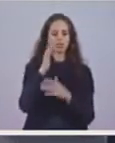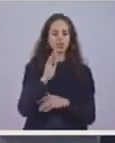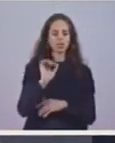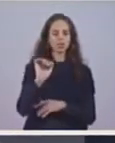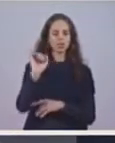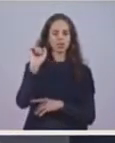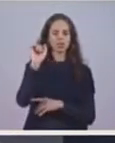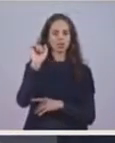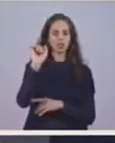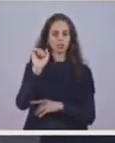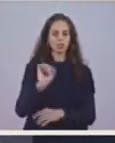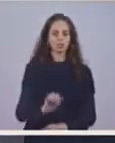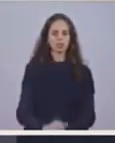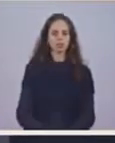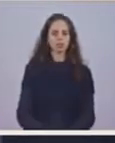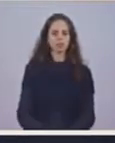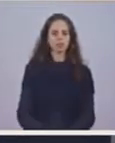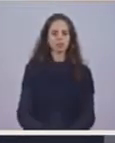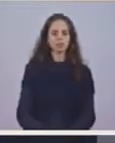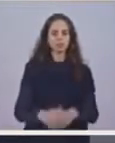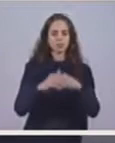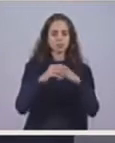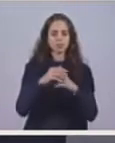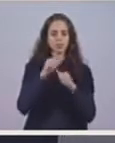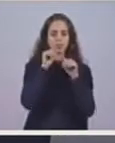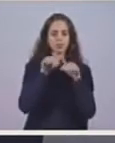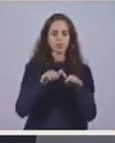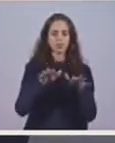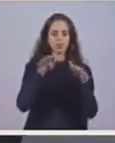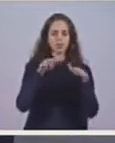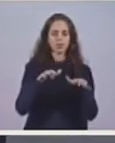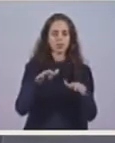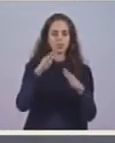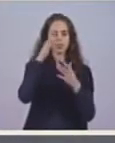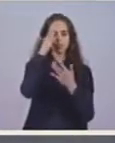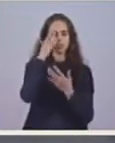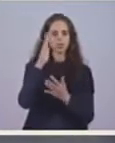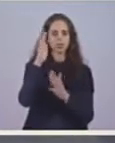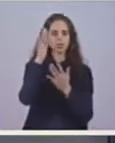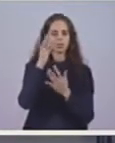Thank you.